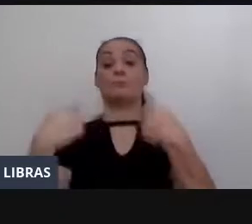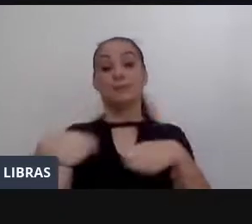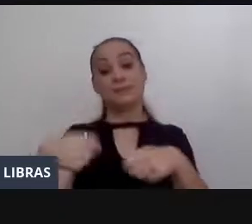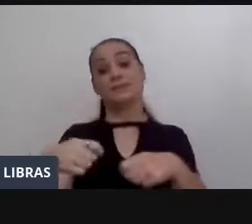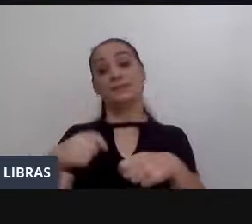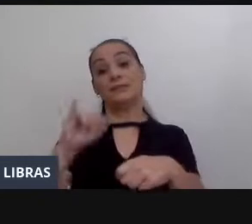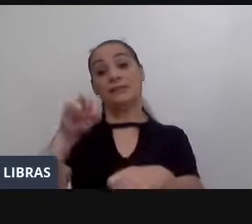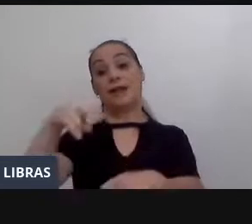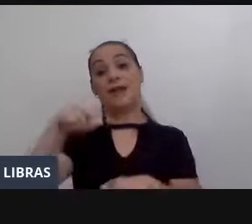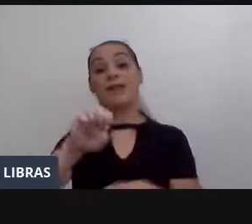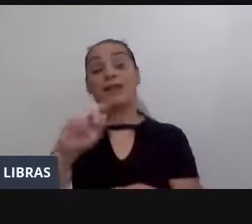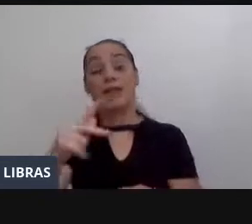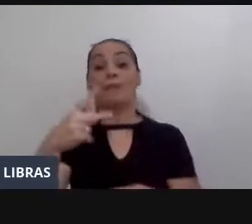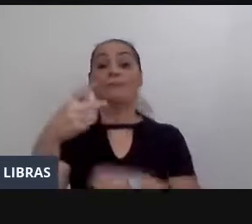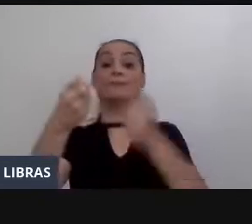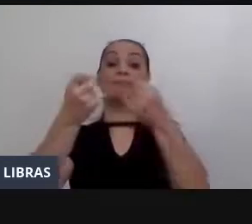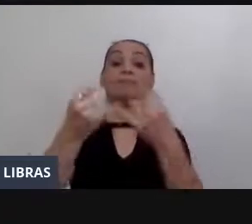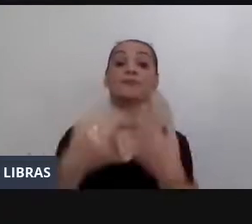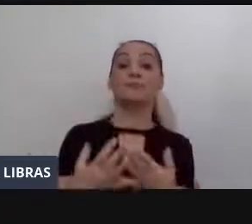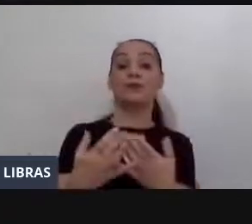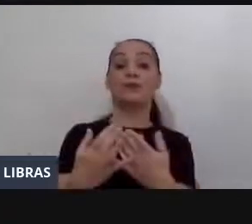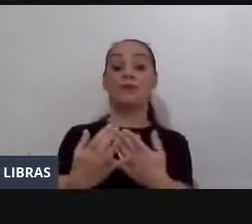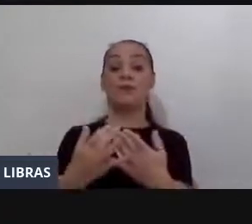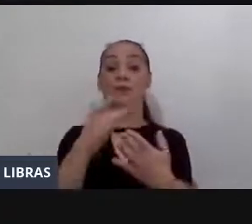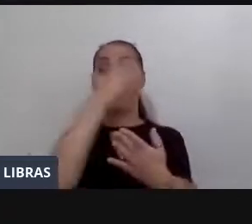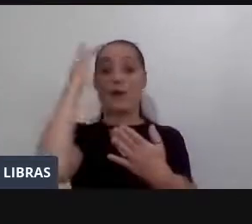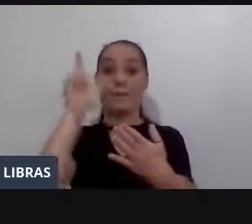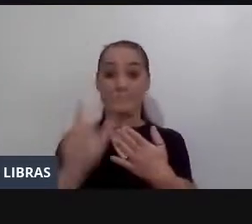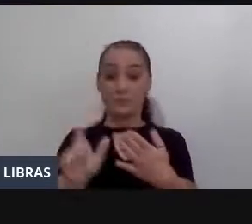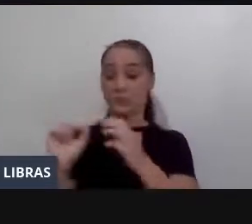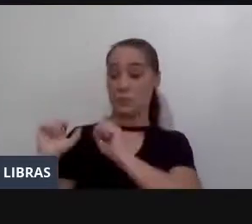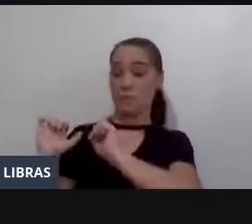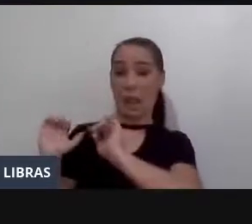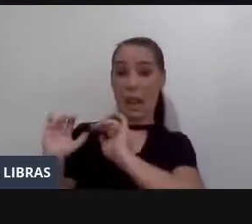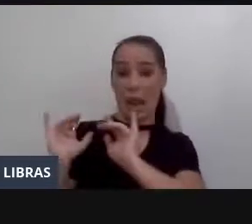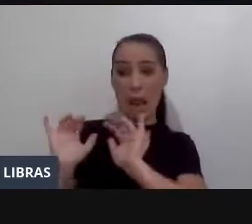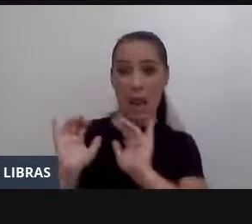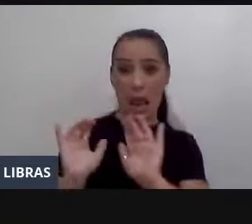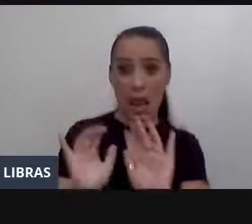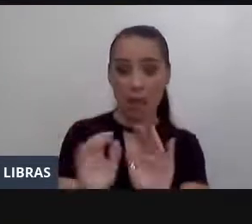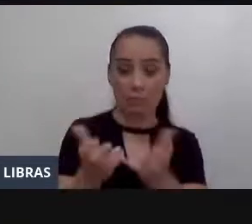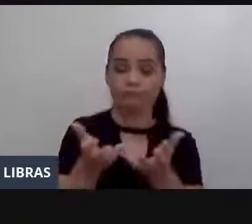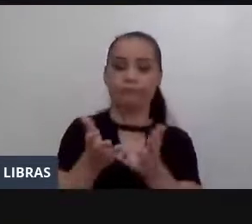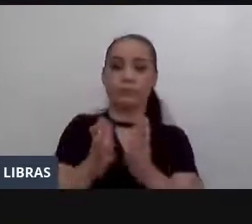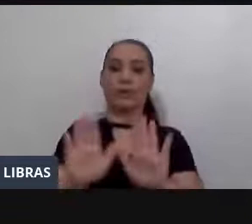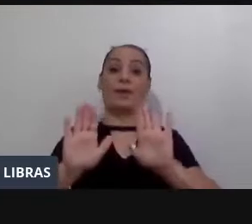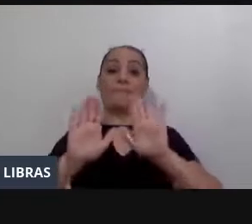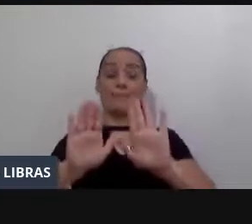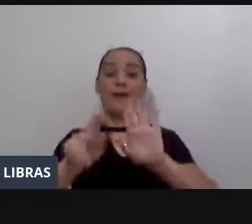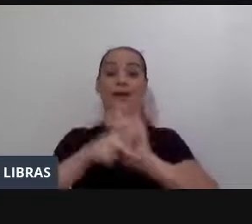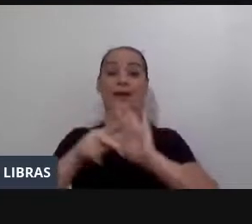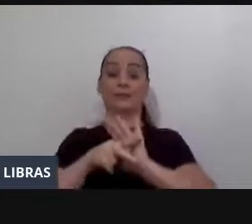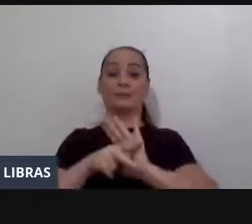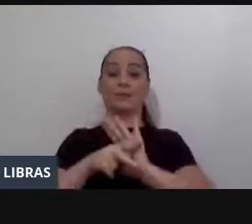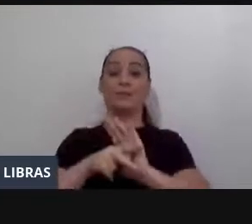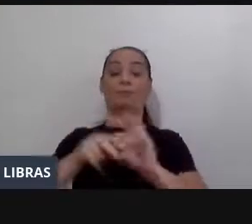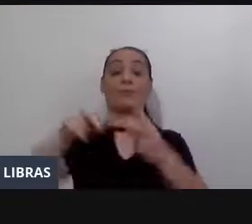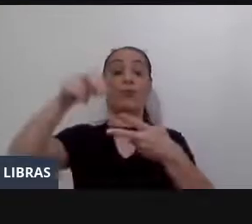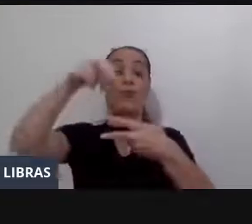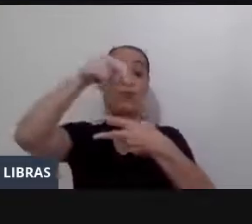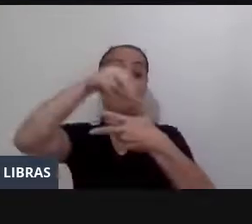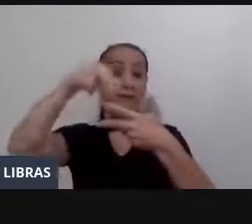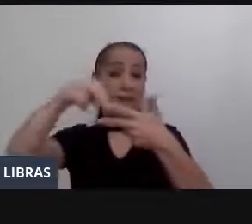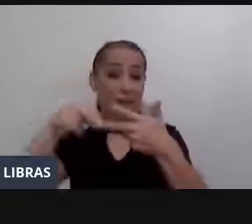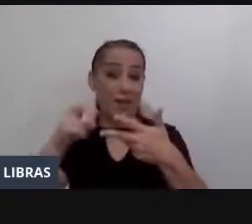levantar aglomeração para fazer a segunda fase da prova do Revalida. Entretanto, o Enem teve mais de 5 milhões de inscritos. Já